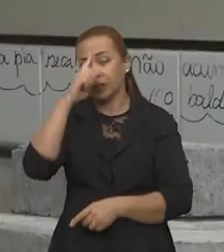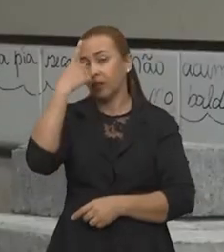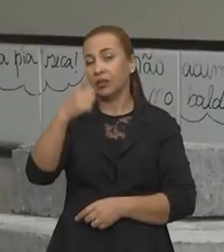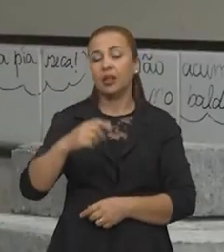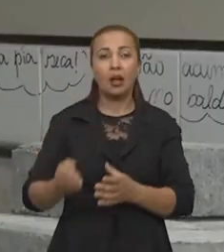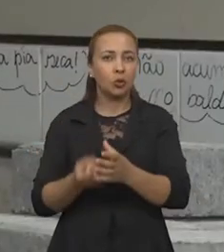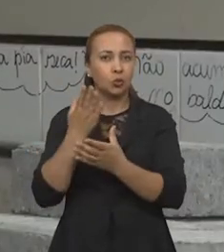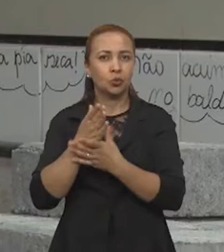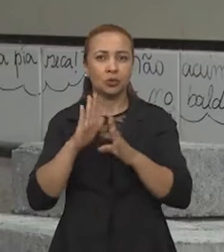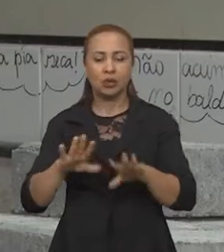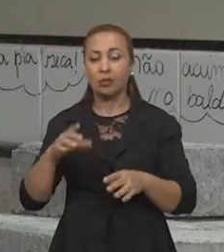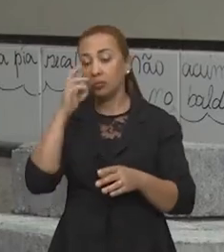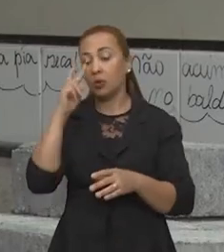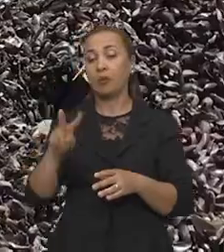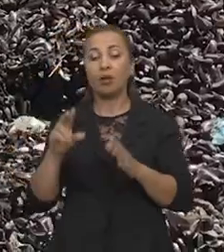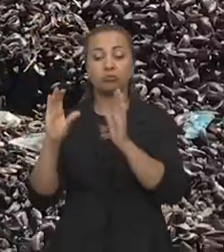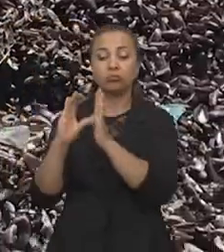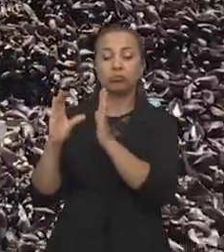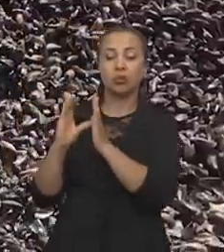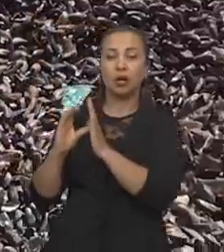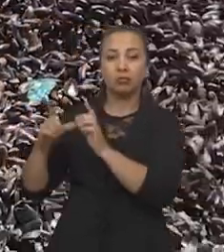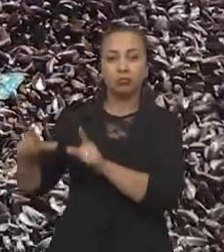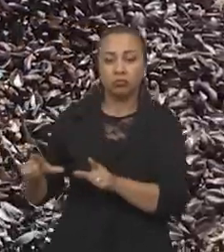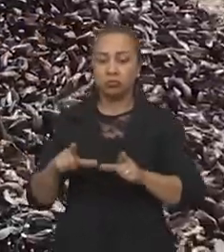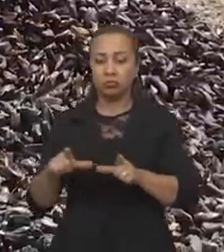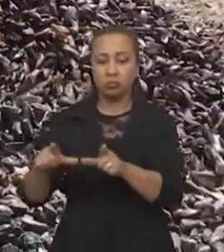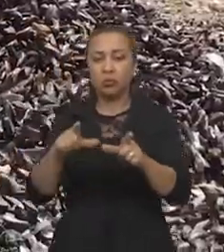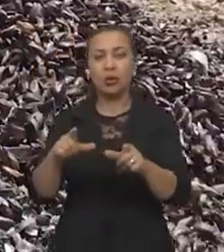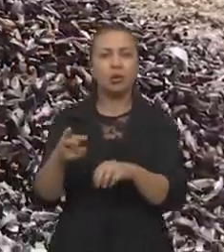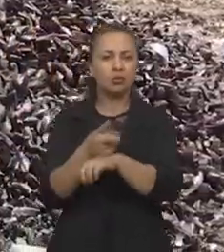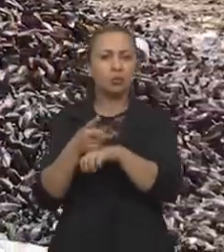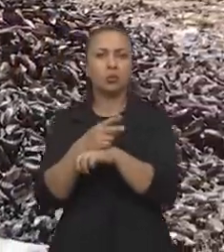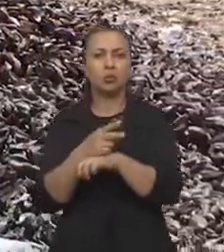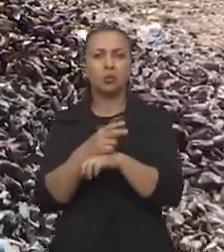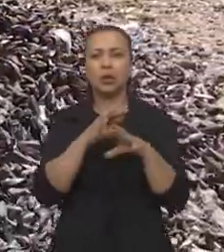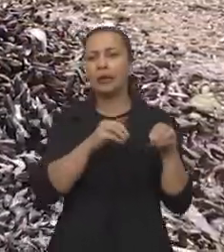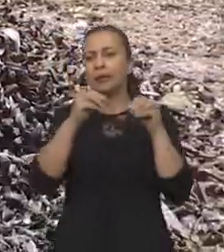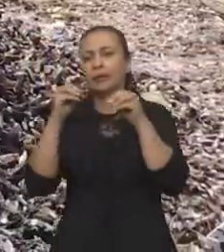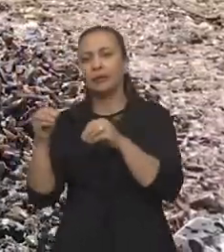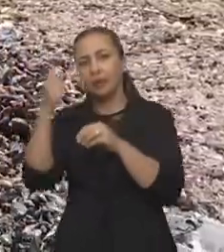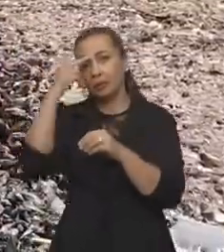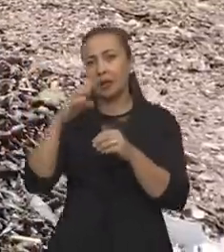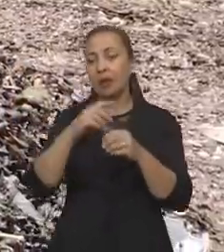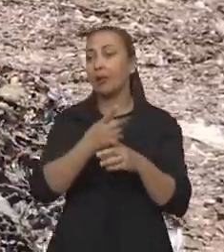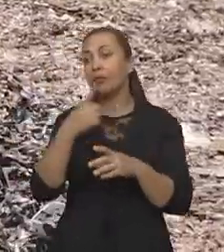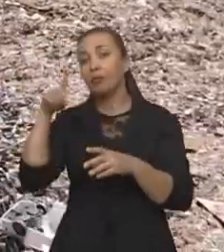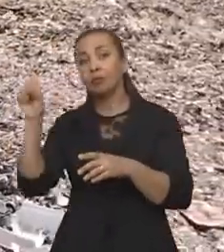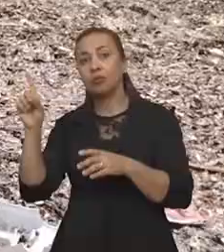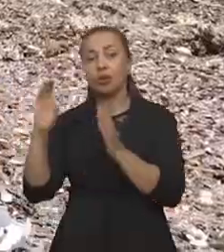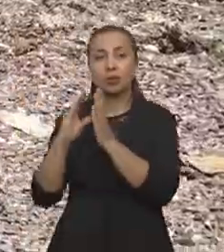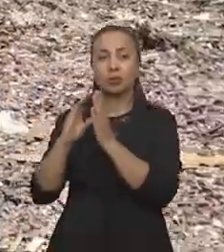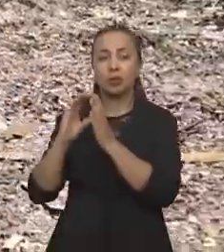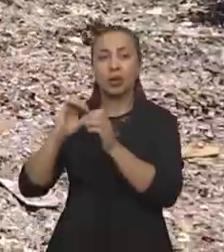A ideia surgiu daí, a gente estava na comunidade e aí a gente passou a procurar alternativas de levar esse material para fora